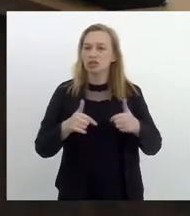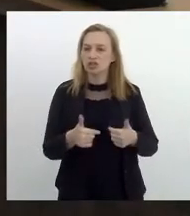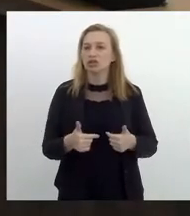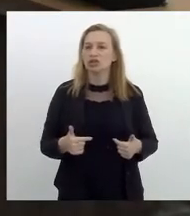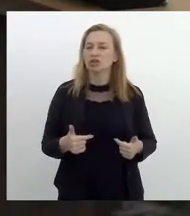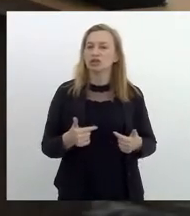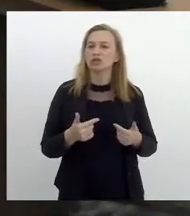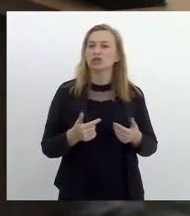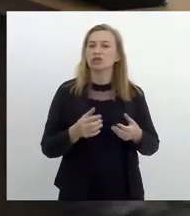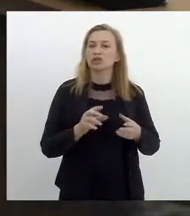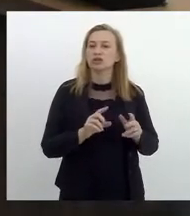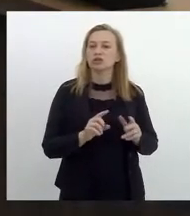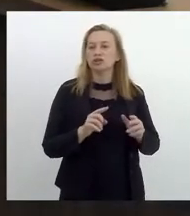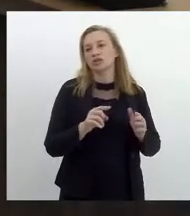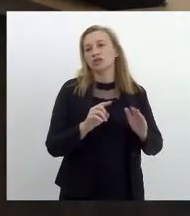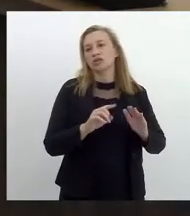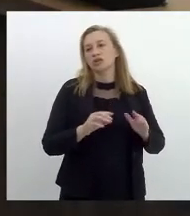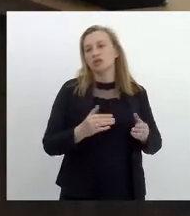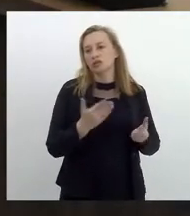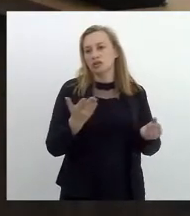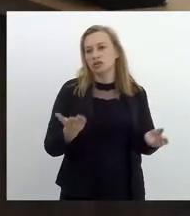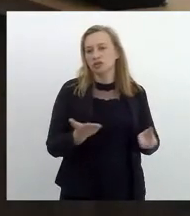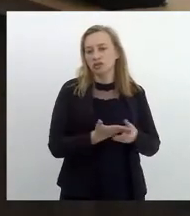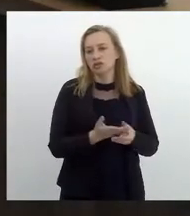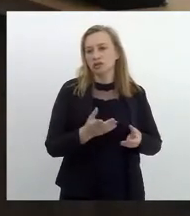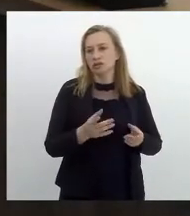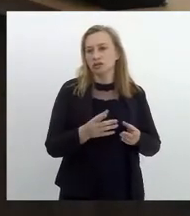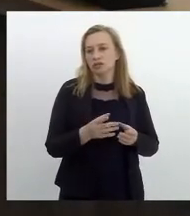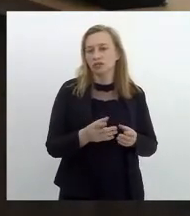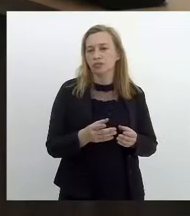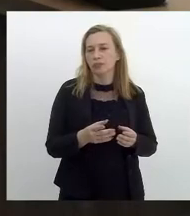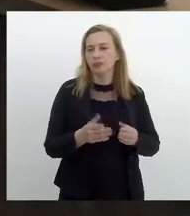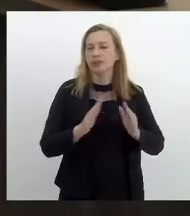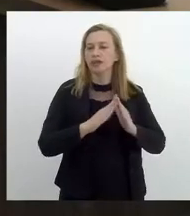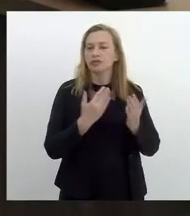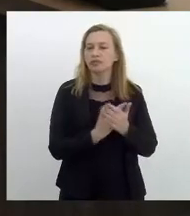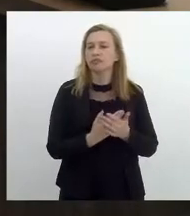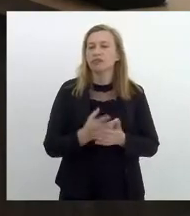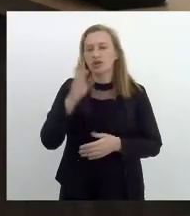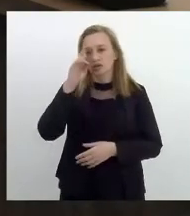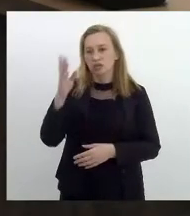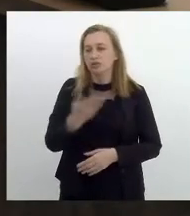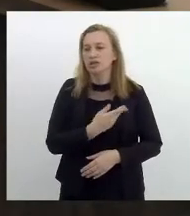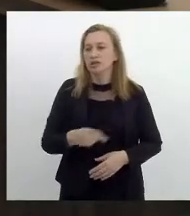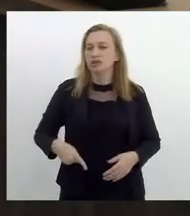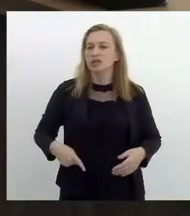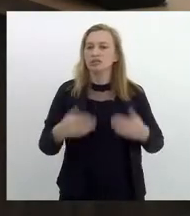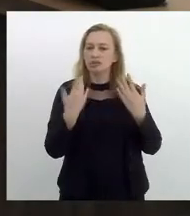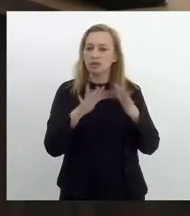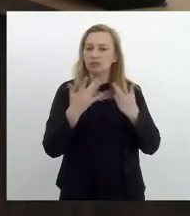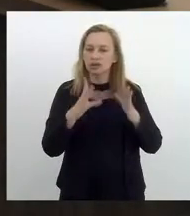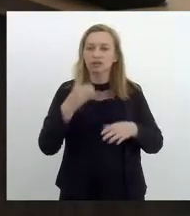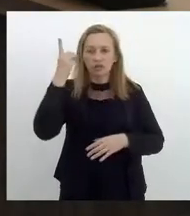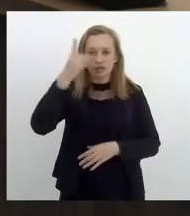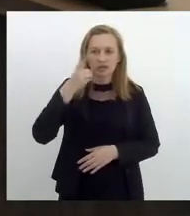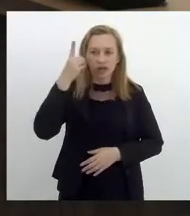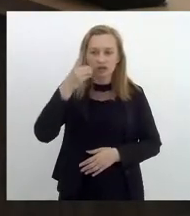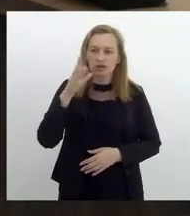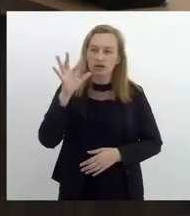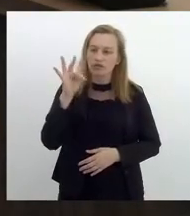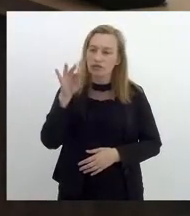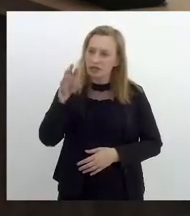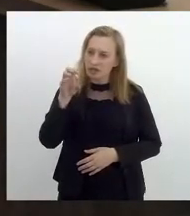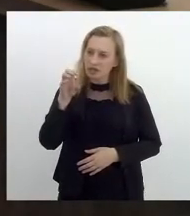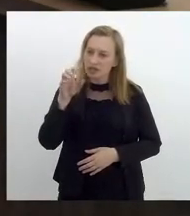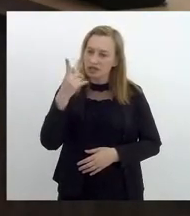a regularidade dos arquivos escolares. Esse é o parecer, senhor presidente, parabenizando o deputado Sérgio Fernandes, que apresenta um projeto que